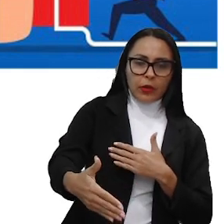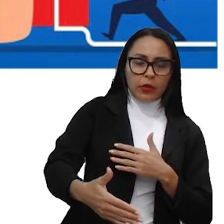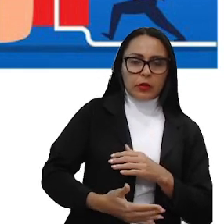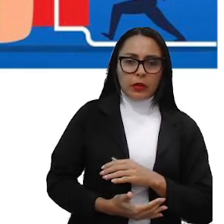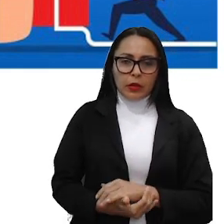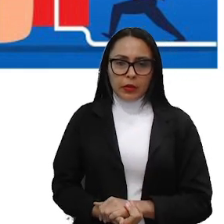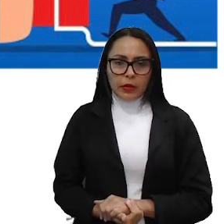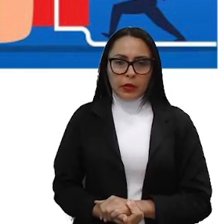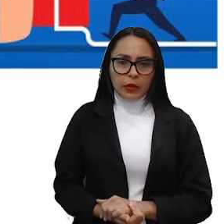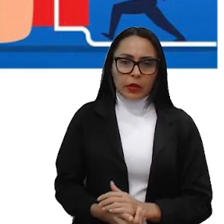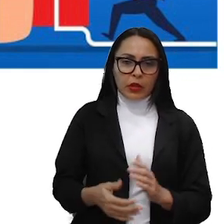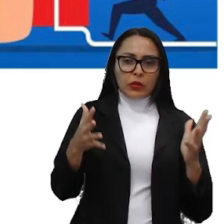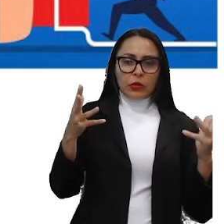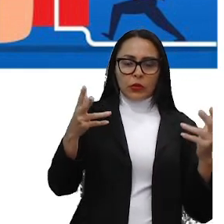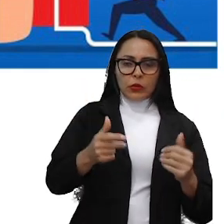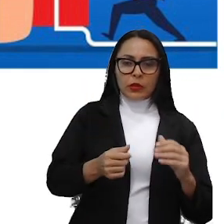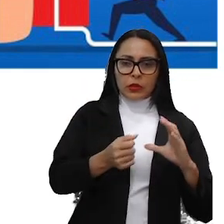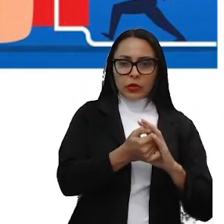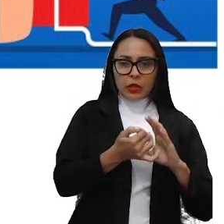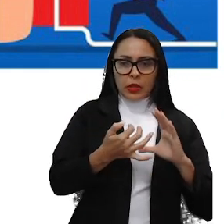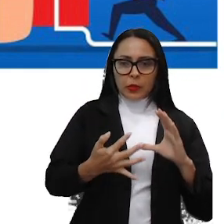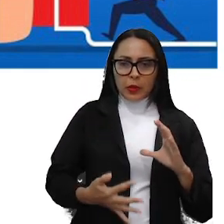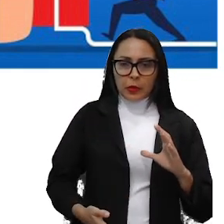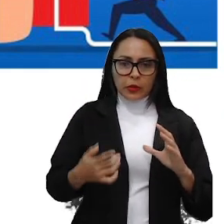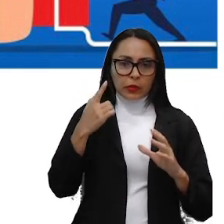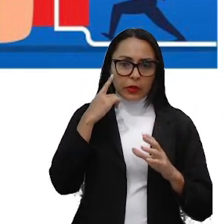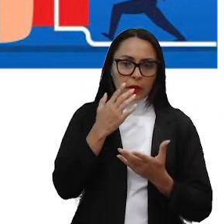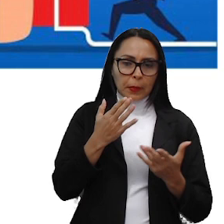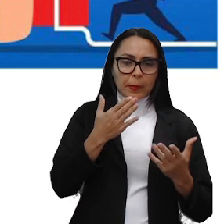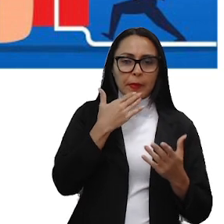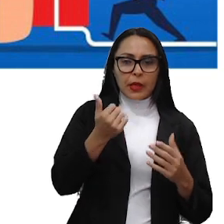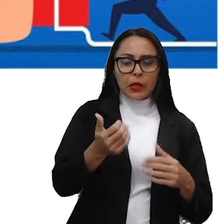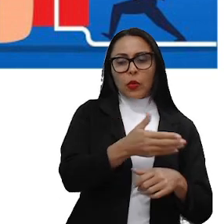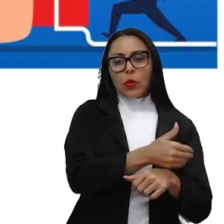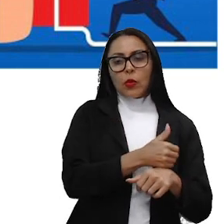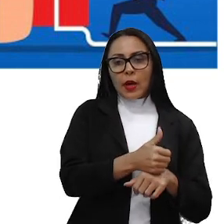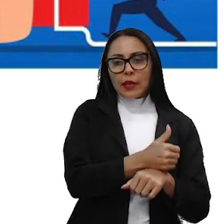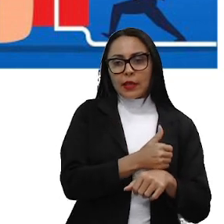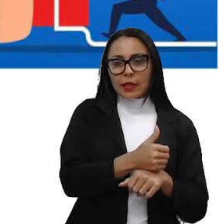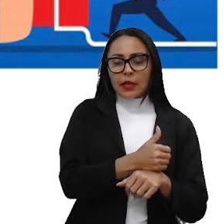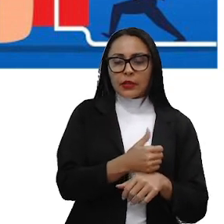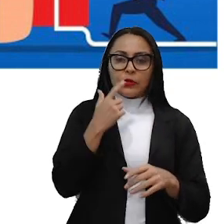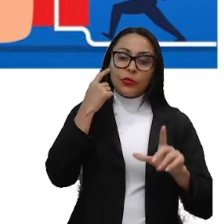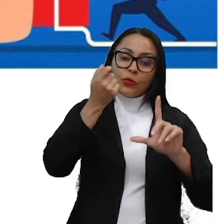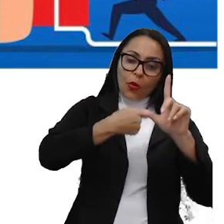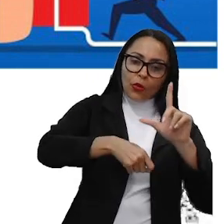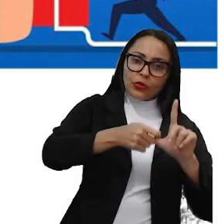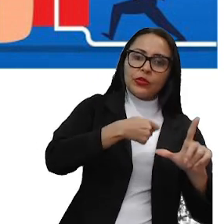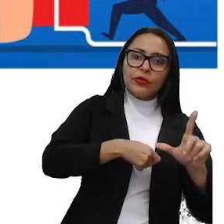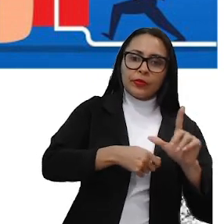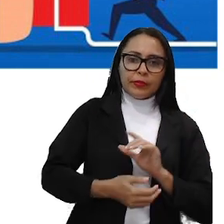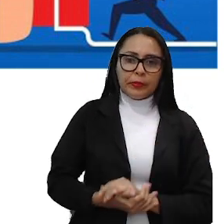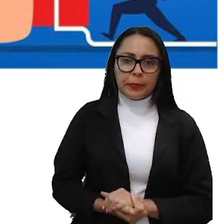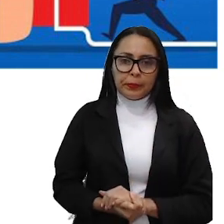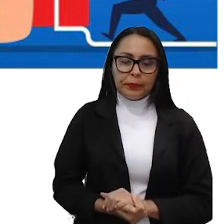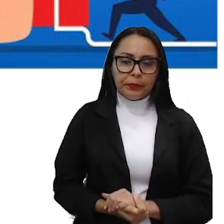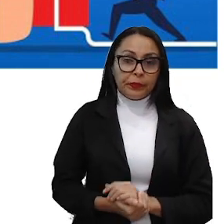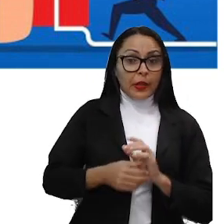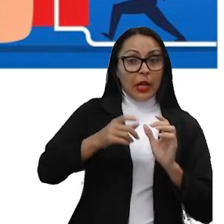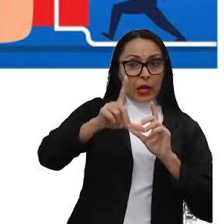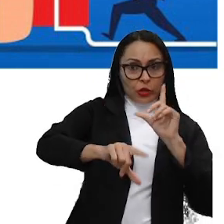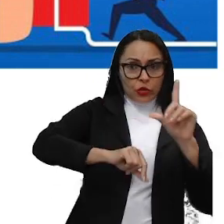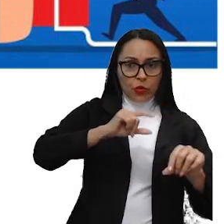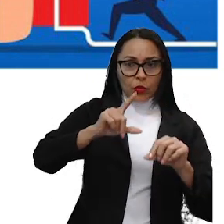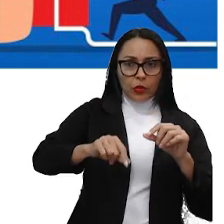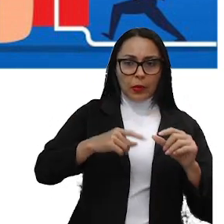frequência. Todas essas características nos permitem considerar melhor a qualidade do serviço logístico. A